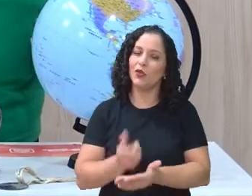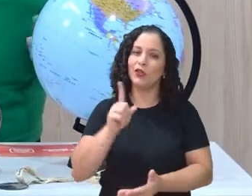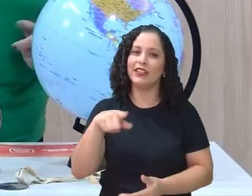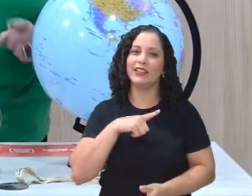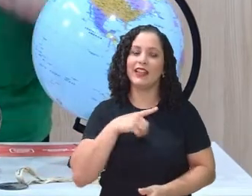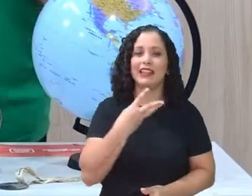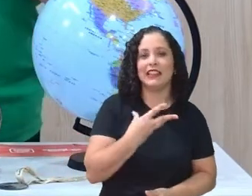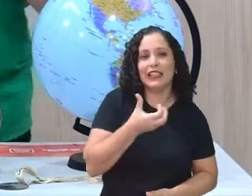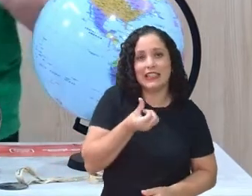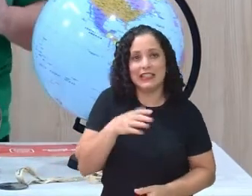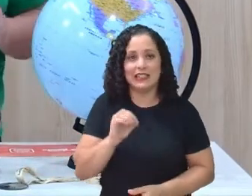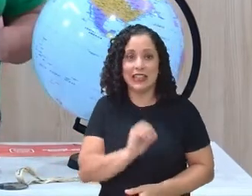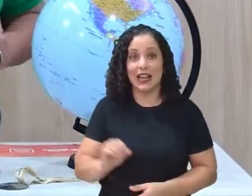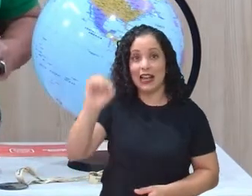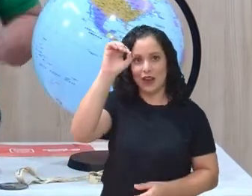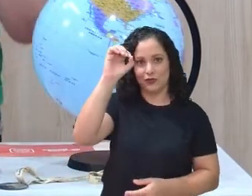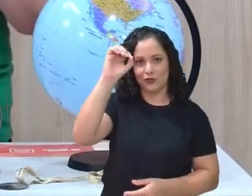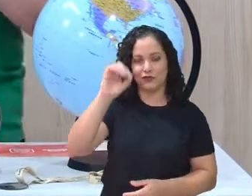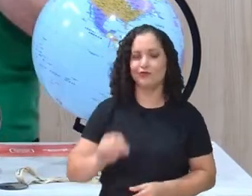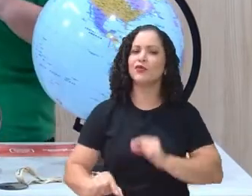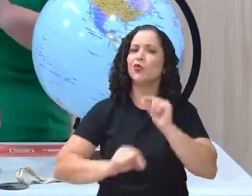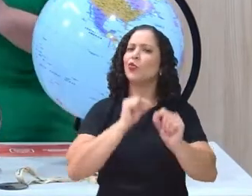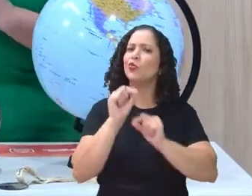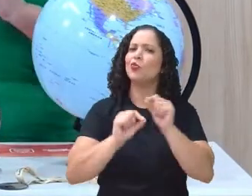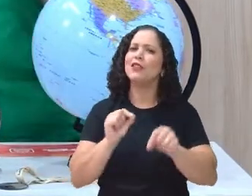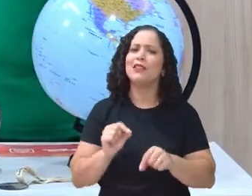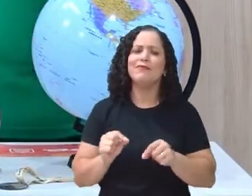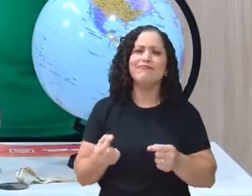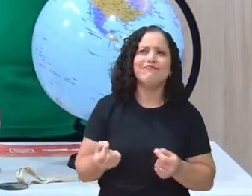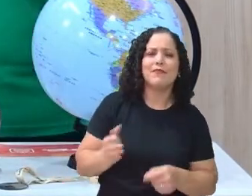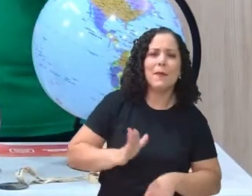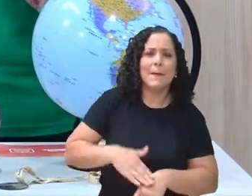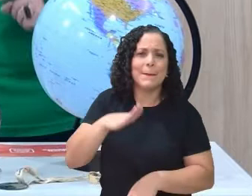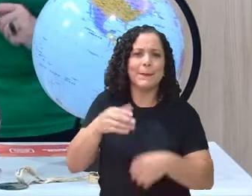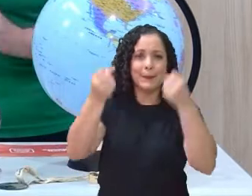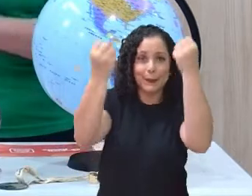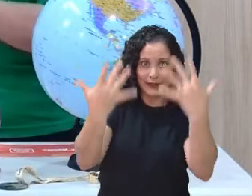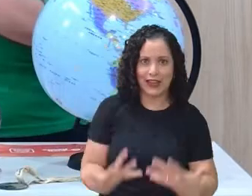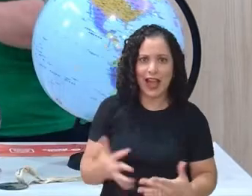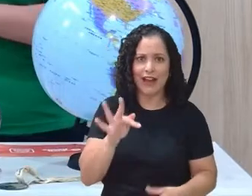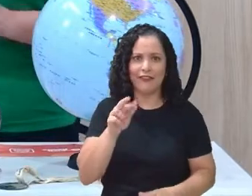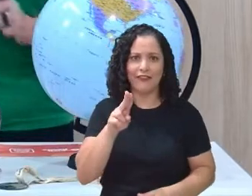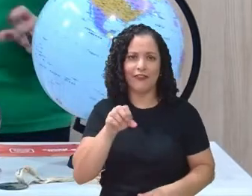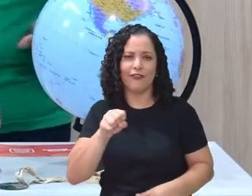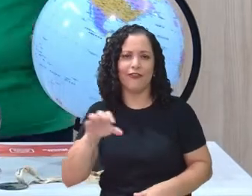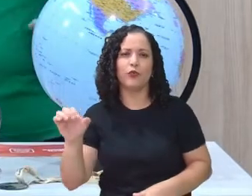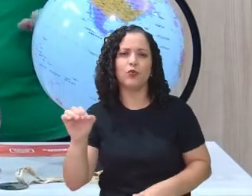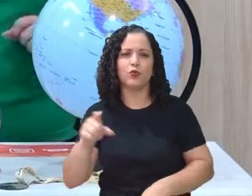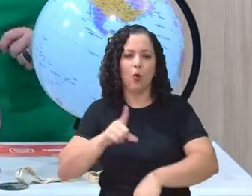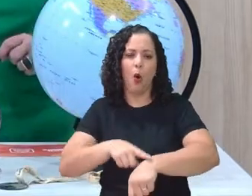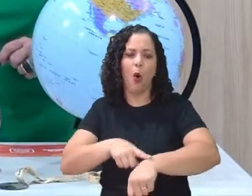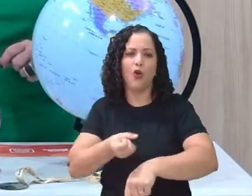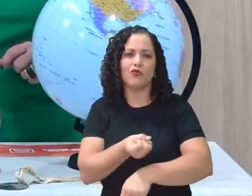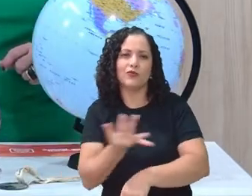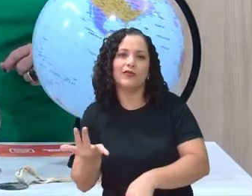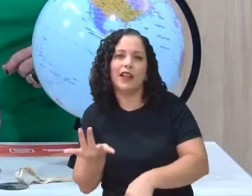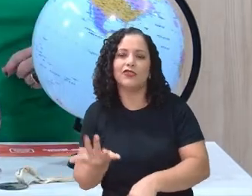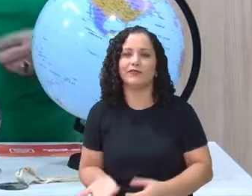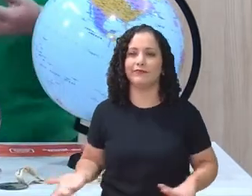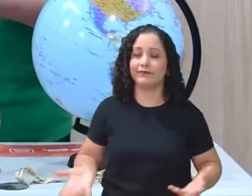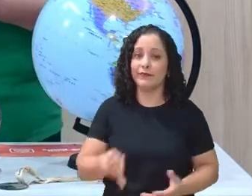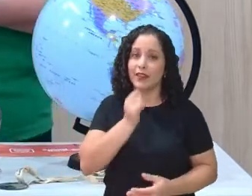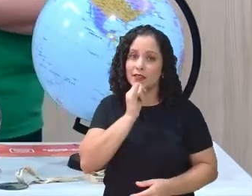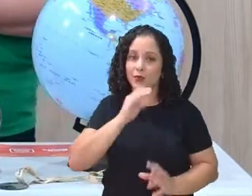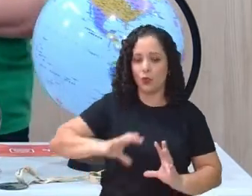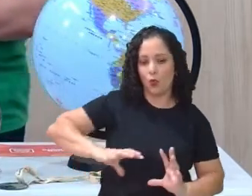360 graus. Mas o que é que eu tenho mais a falar a respeito de fuso horário? Então, aqui, a questão do planeta.